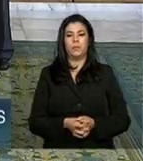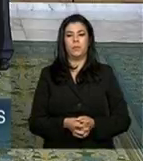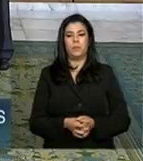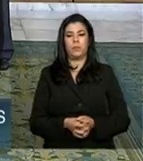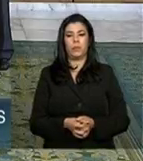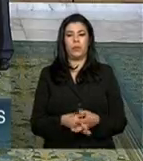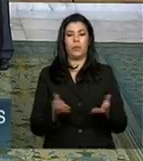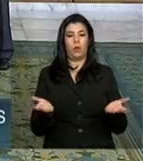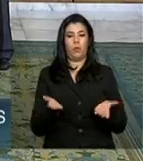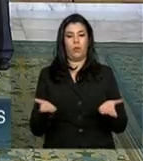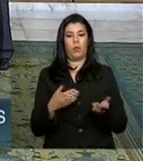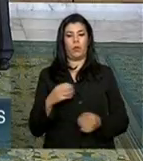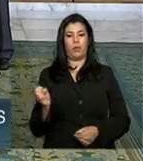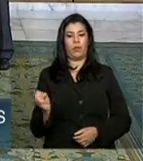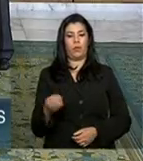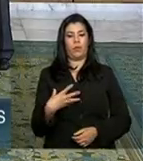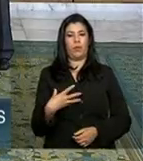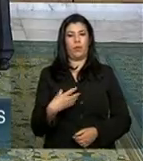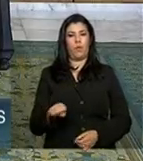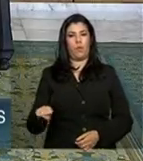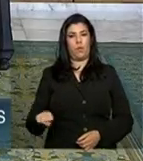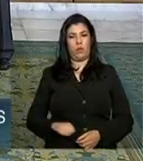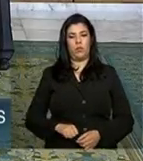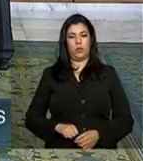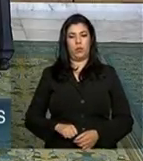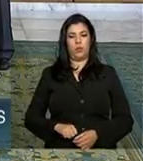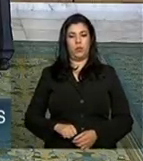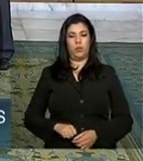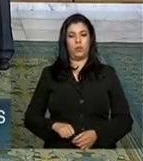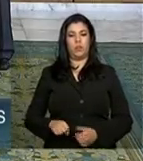Então, agora o novo embaixador da Estônia